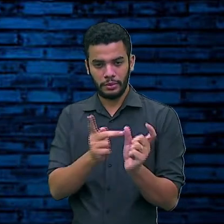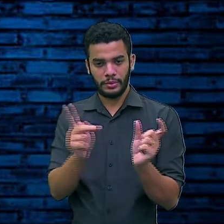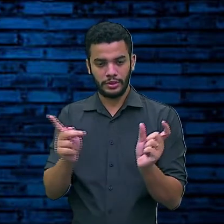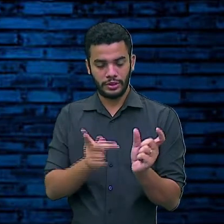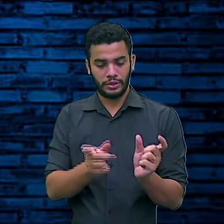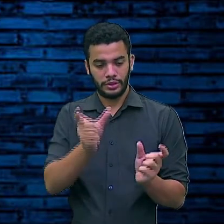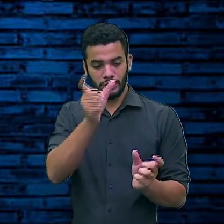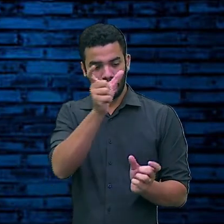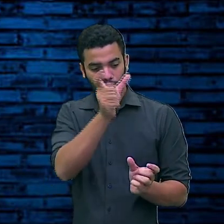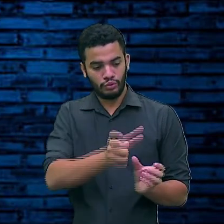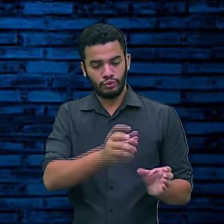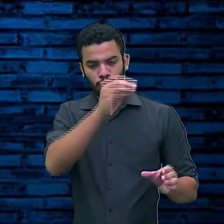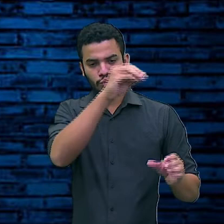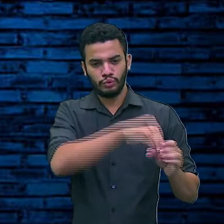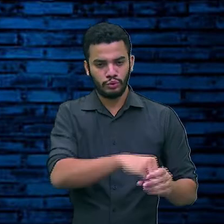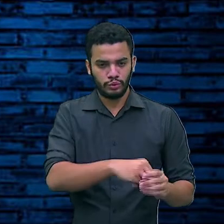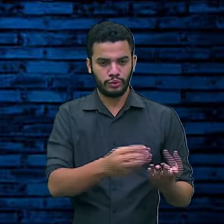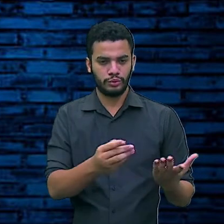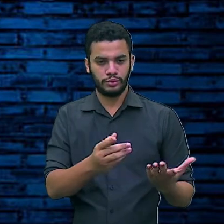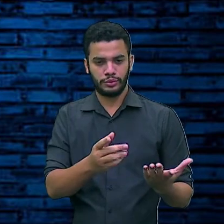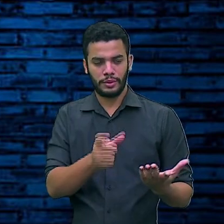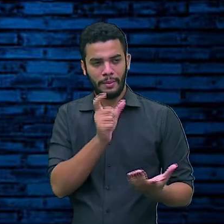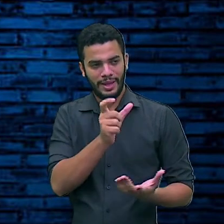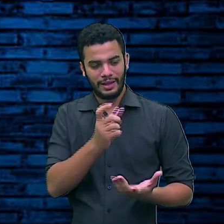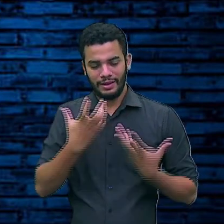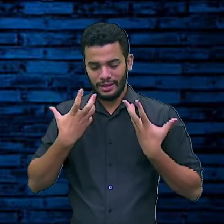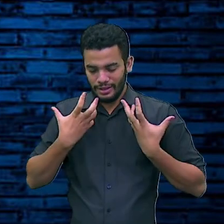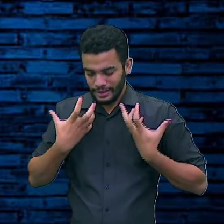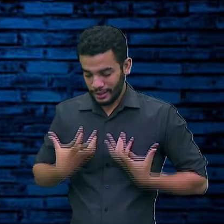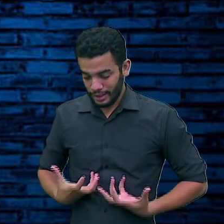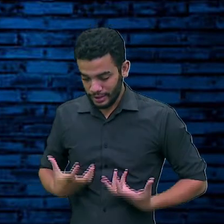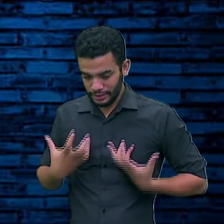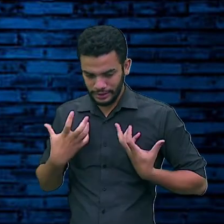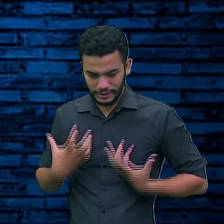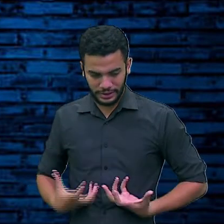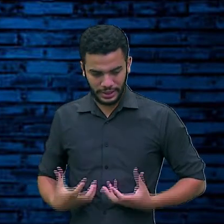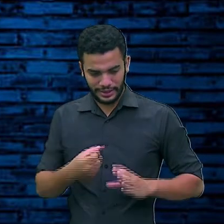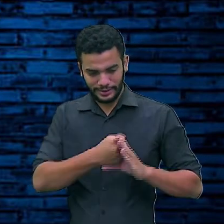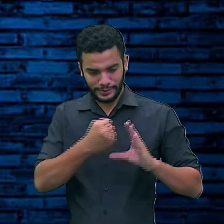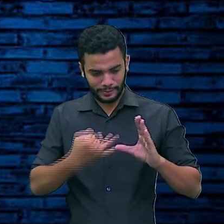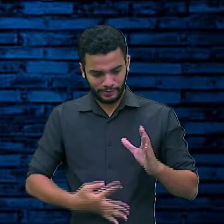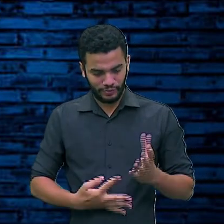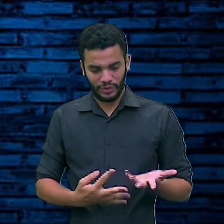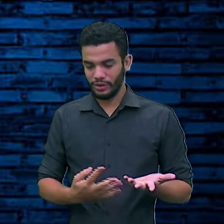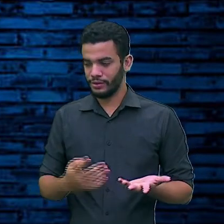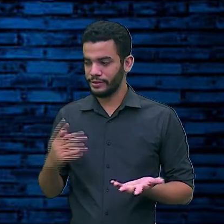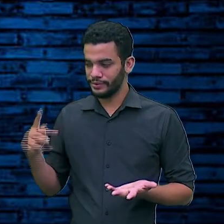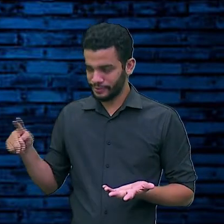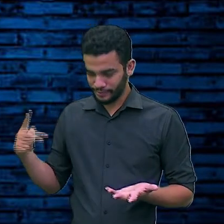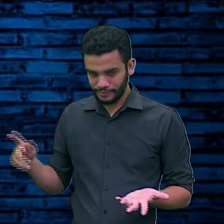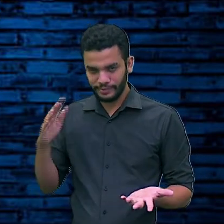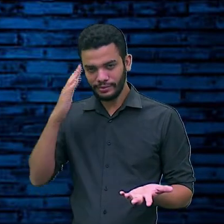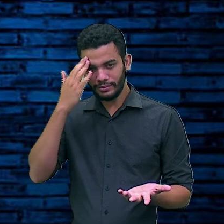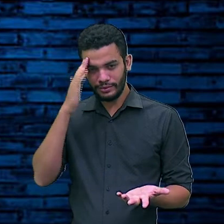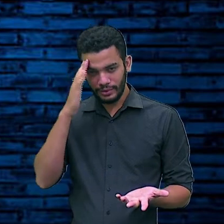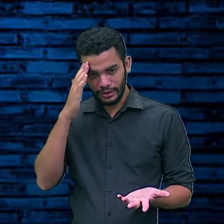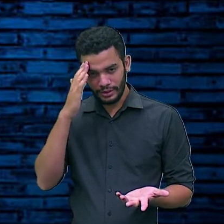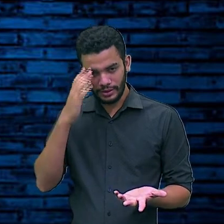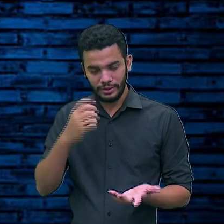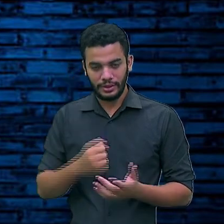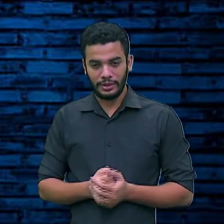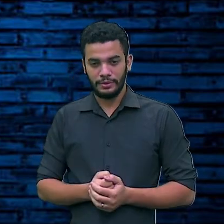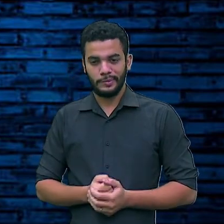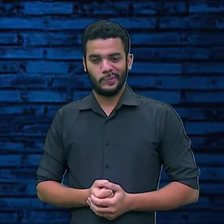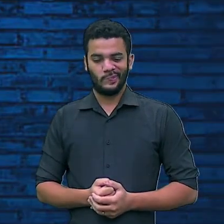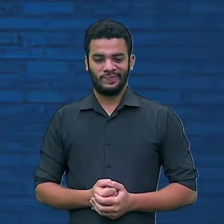é predicativo, que é do predicado nominal e o predicativo do sujeito, cansada. Ótimo,